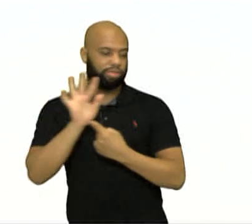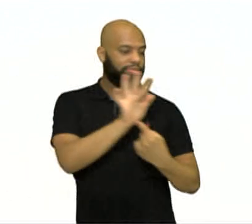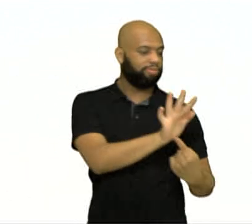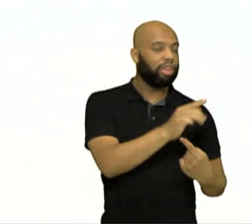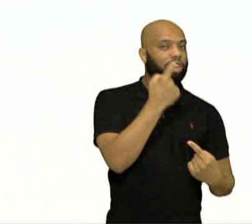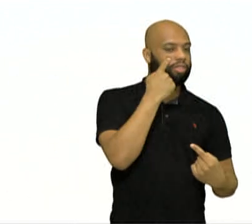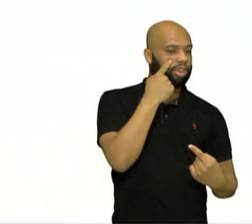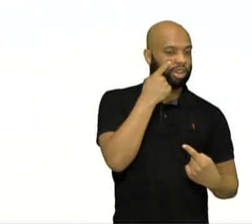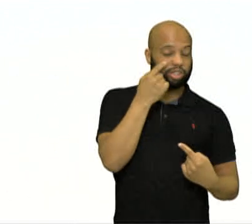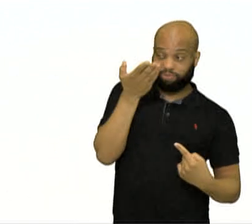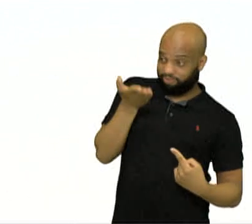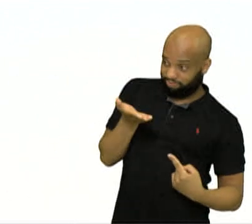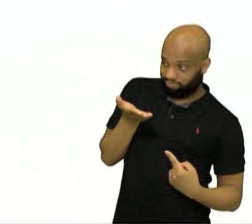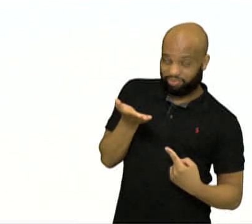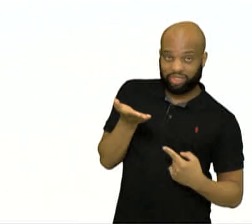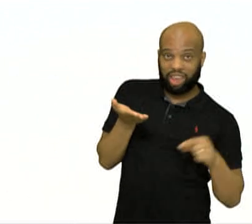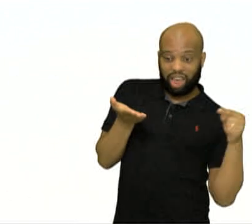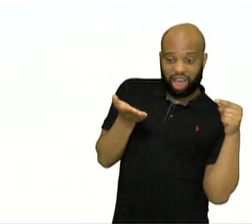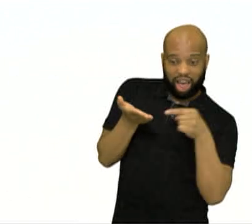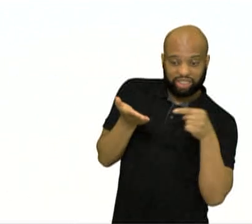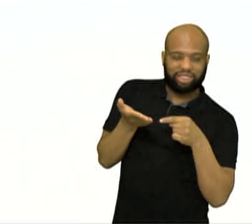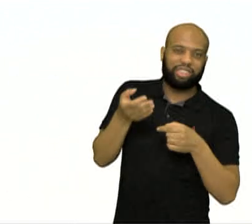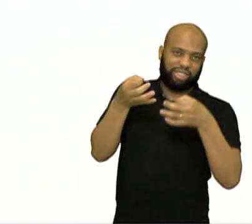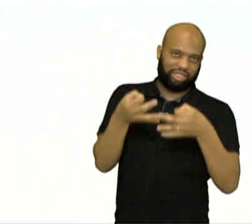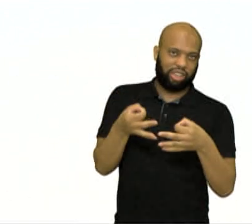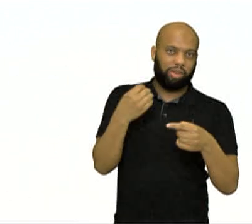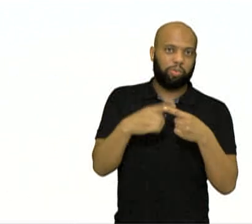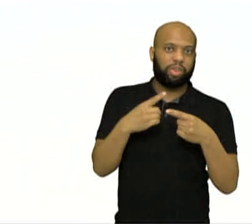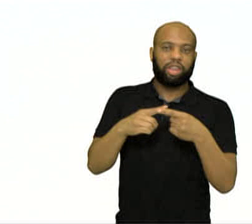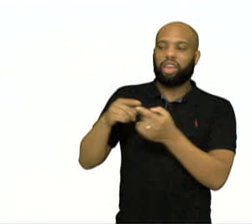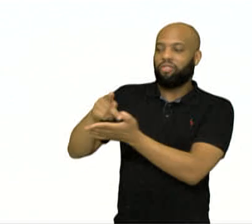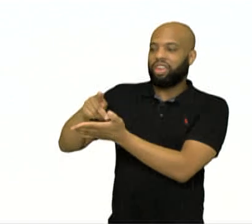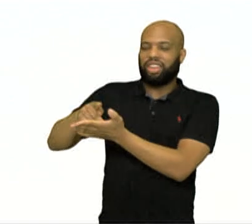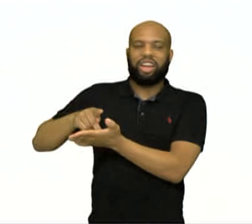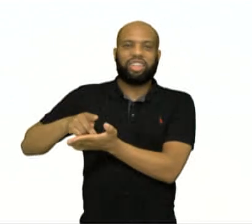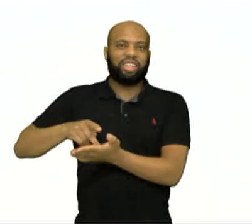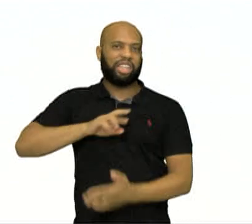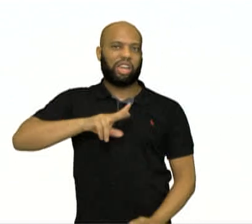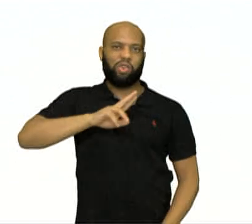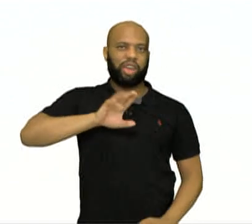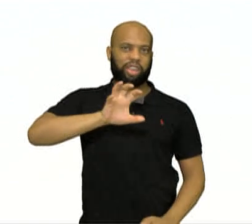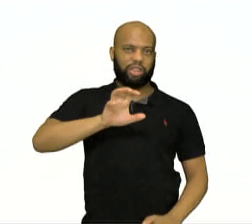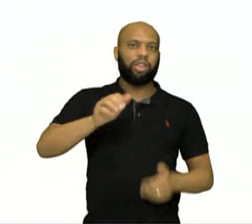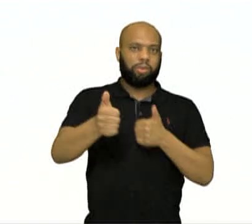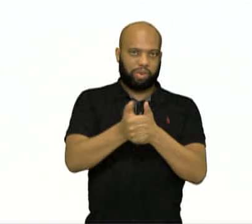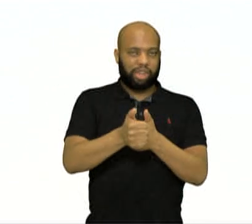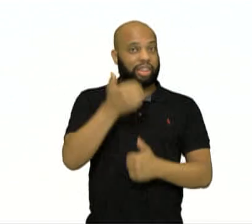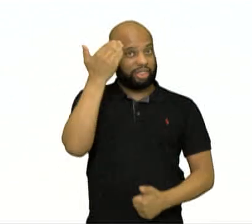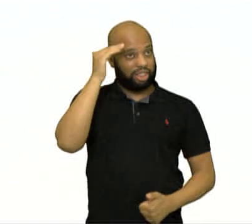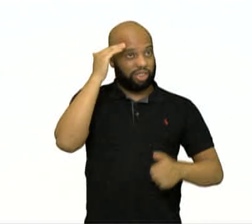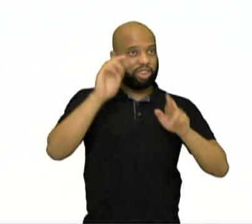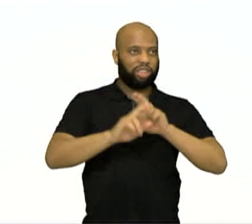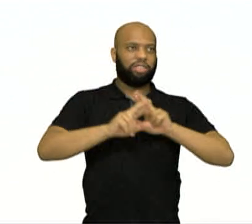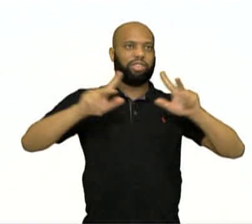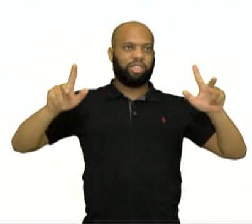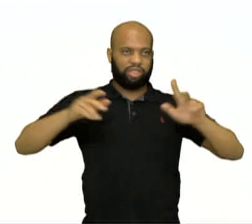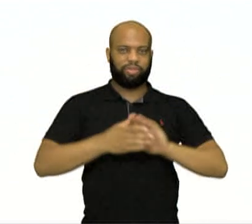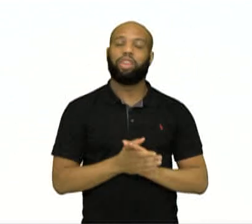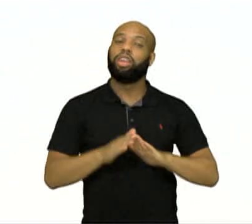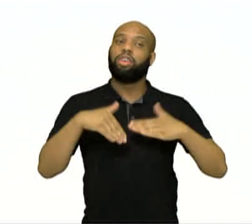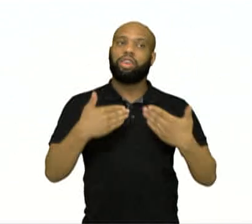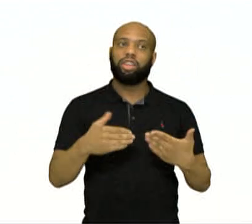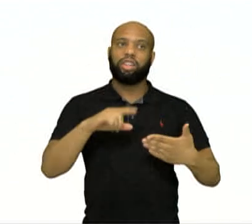só, não está batendo com a realidade não é essa que está à nossa volta. Entende? Então,